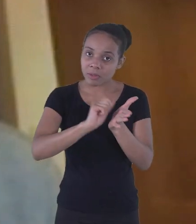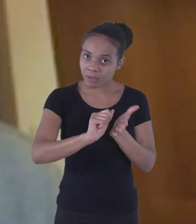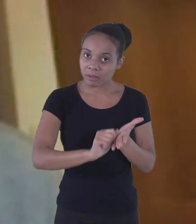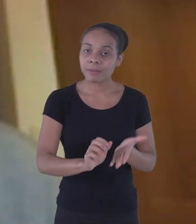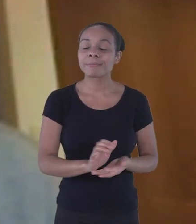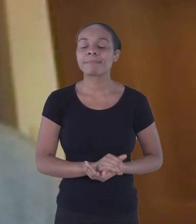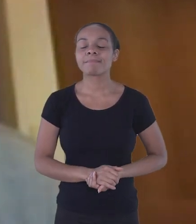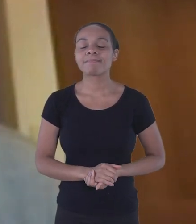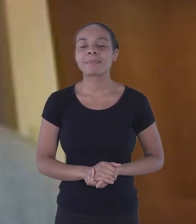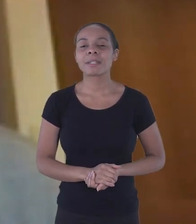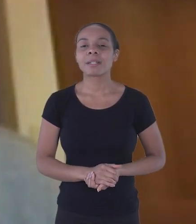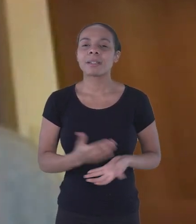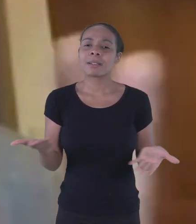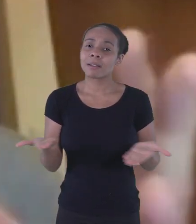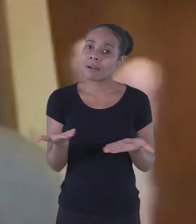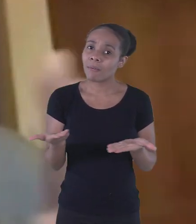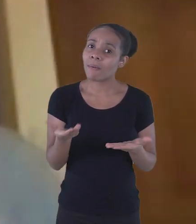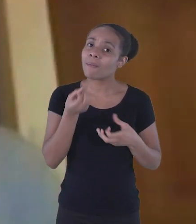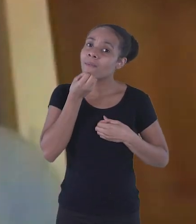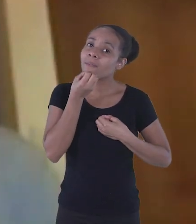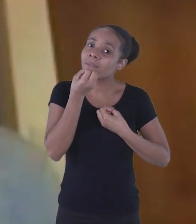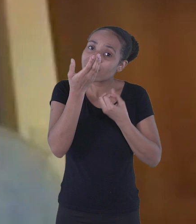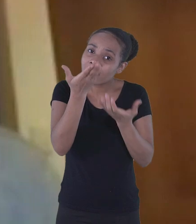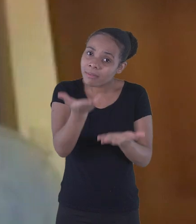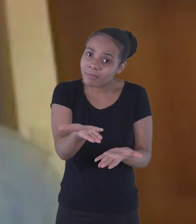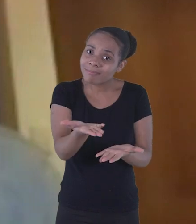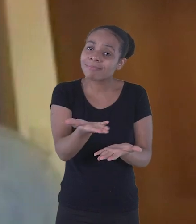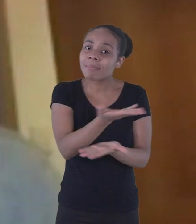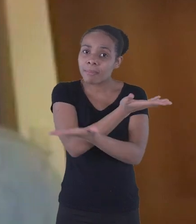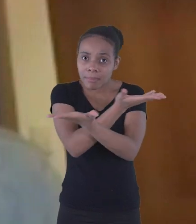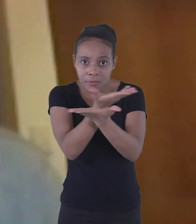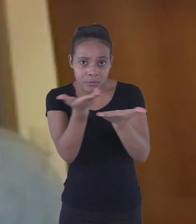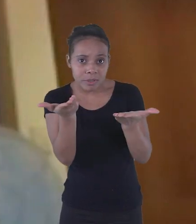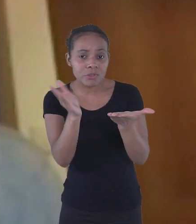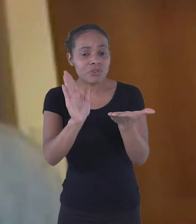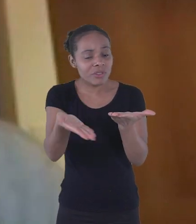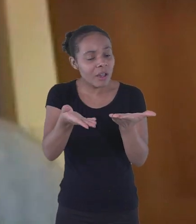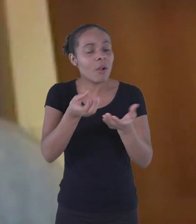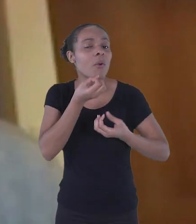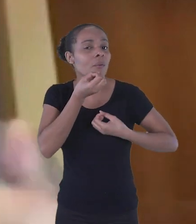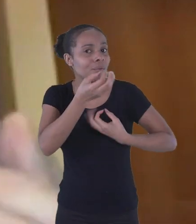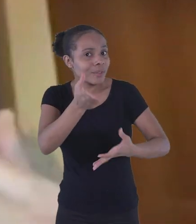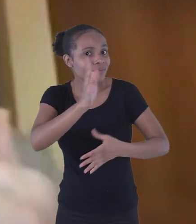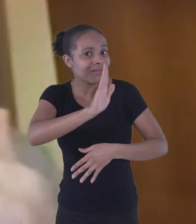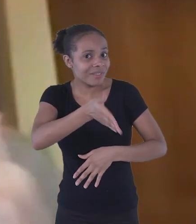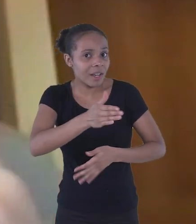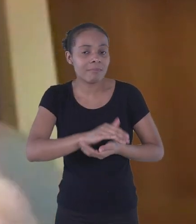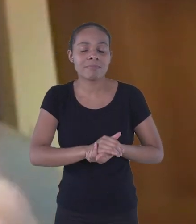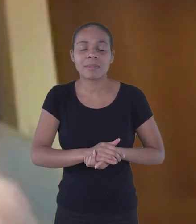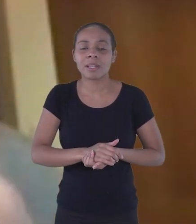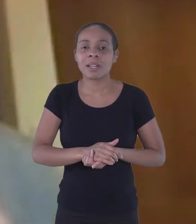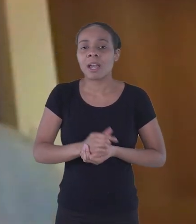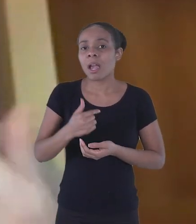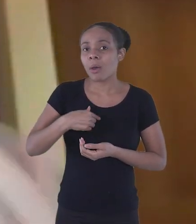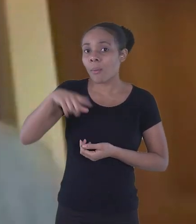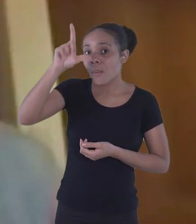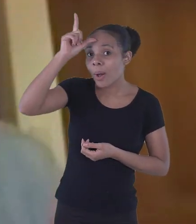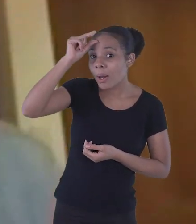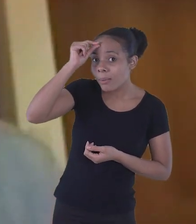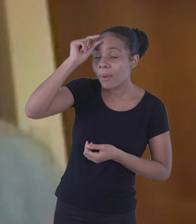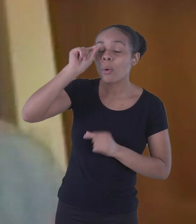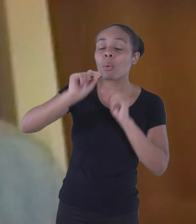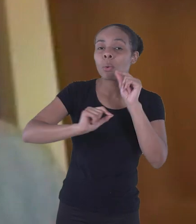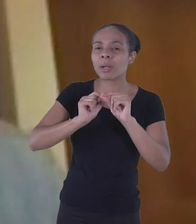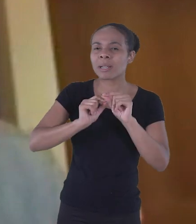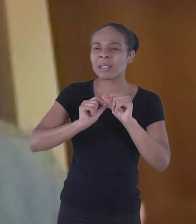confessar para vocês, já que nós estamos no campo das confissões, eu não sei se eu fiquei mais aliviado de ter colocado essa história